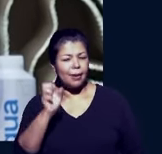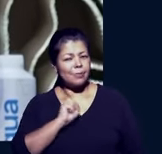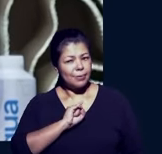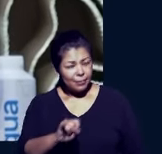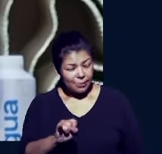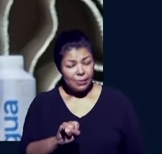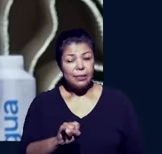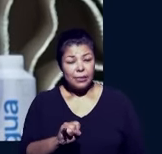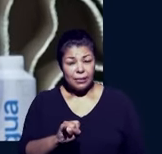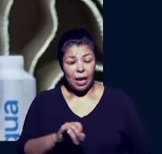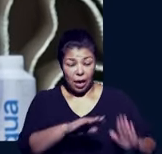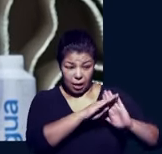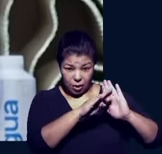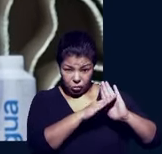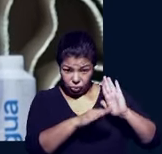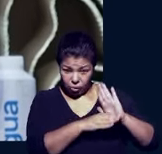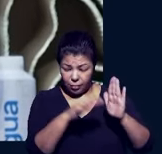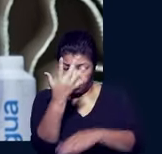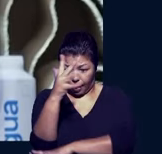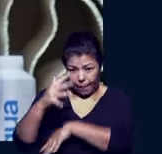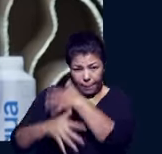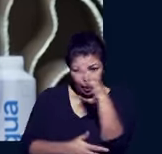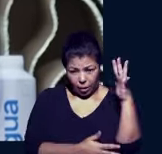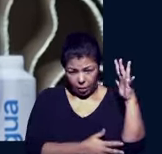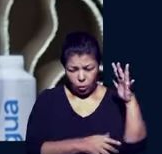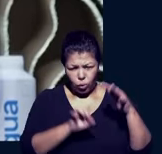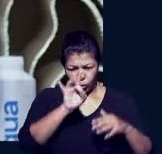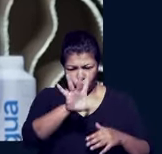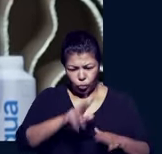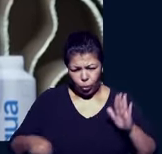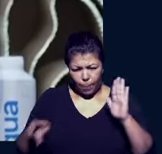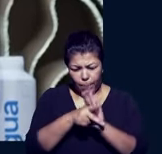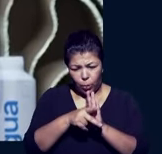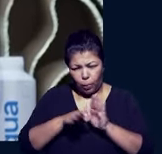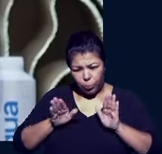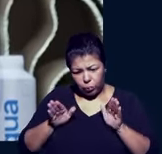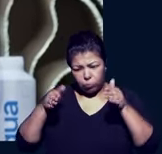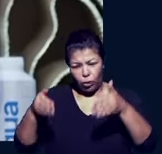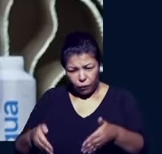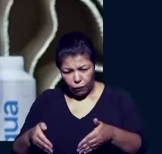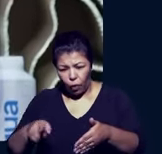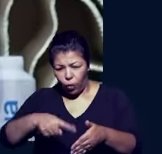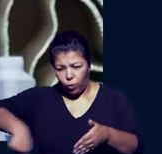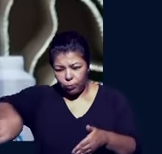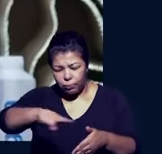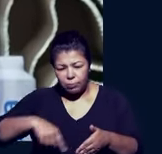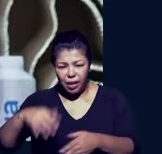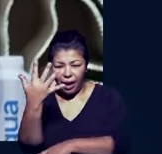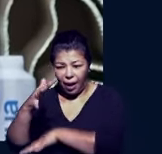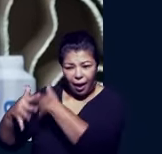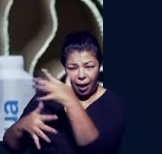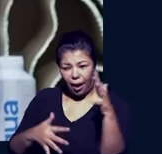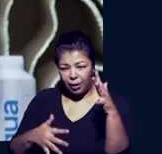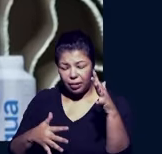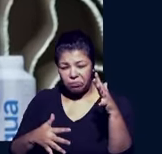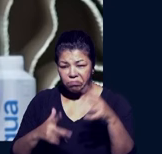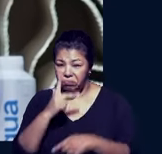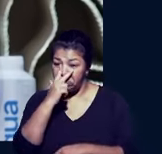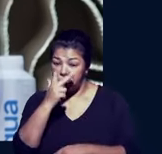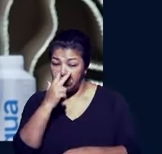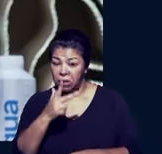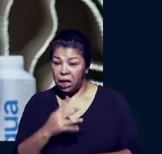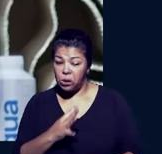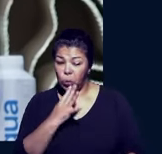apenas a um determinado segmento atrelado diretamente à questão ambiental é desconhecer a